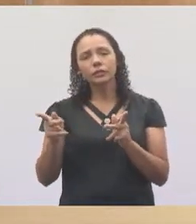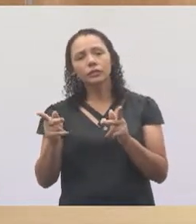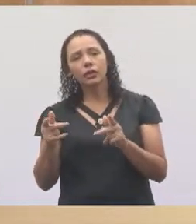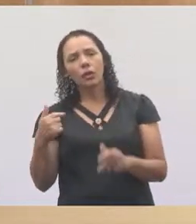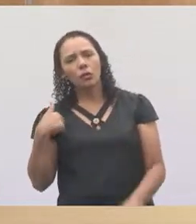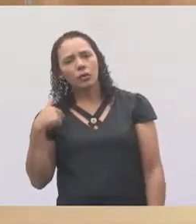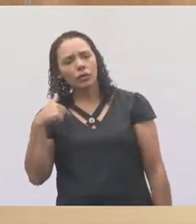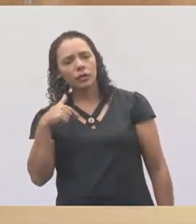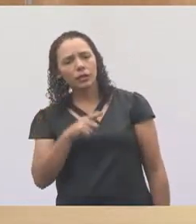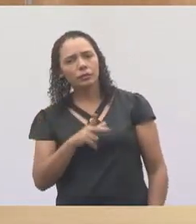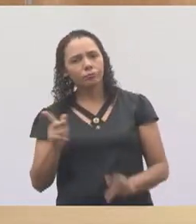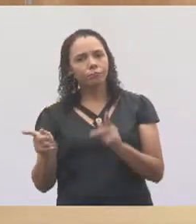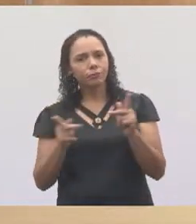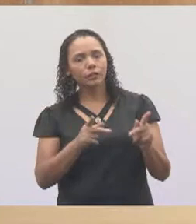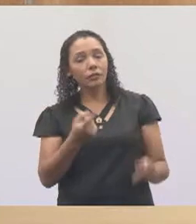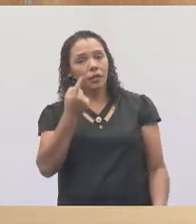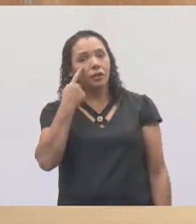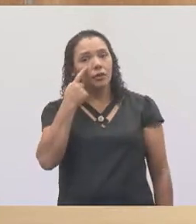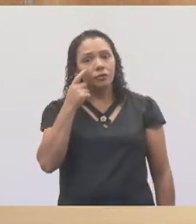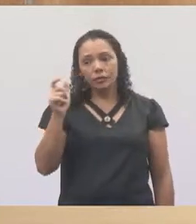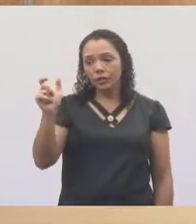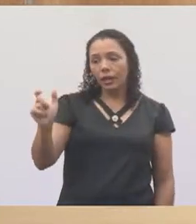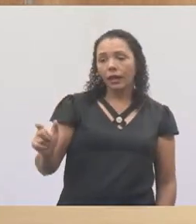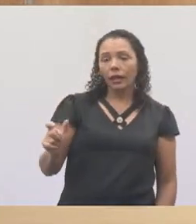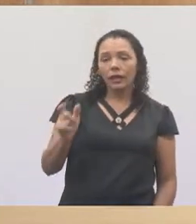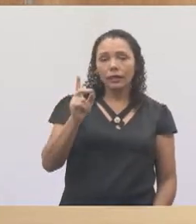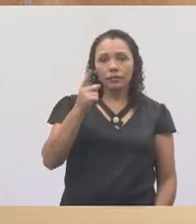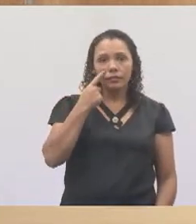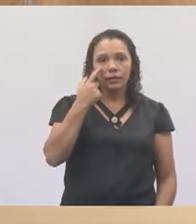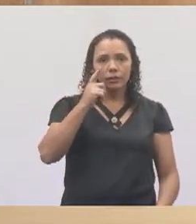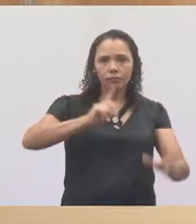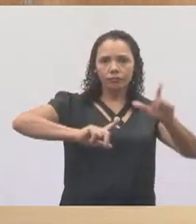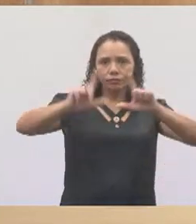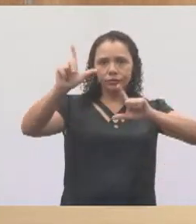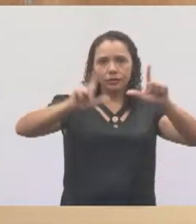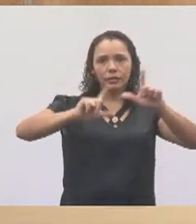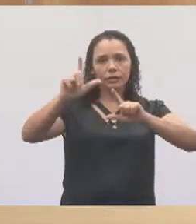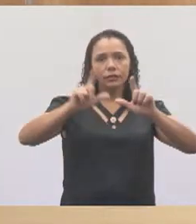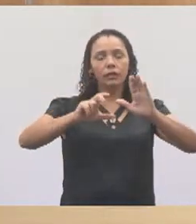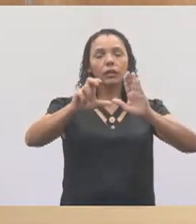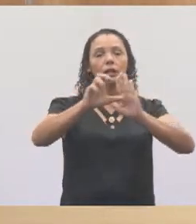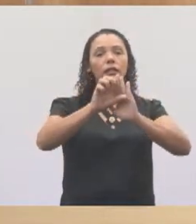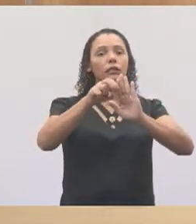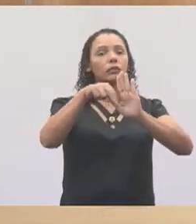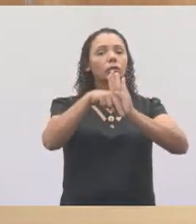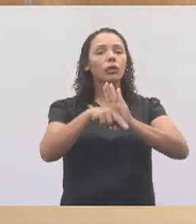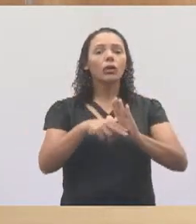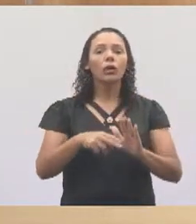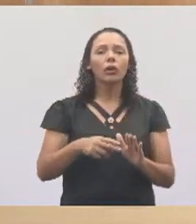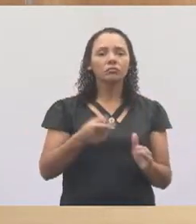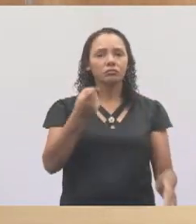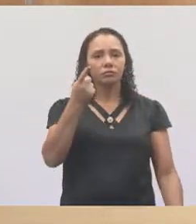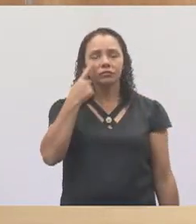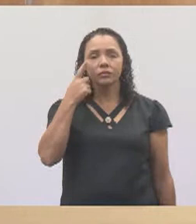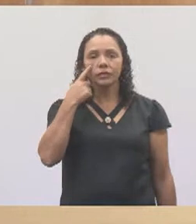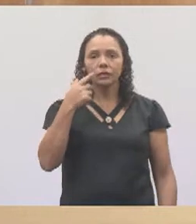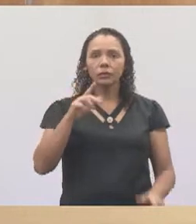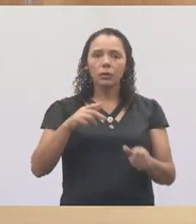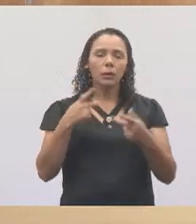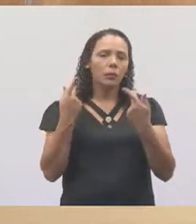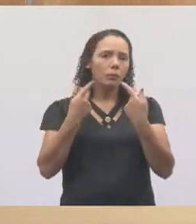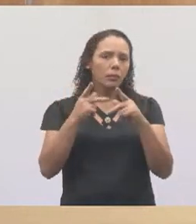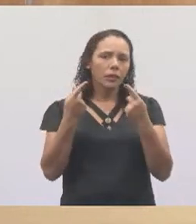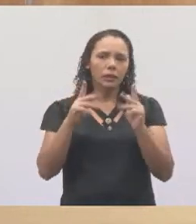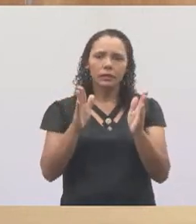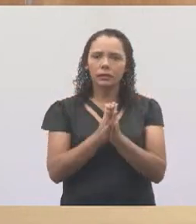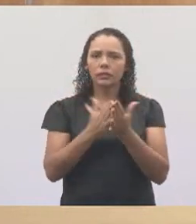conectado na Canção Nova, ouvindo mensagens de Deus, ouvindo mensagens que pudesse